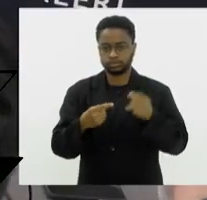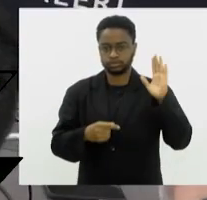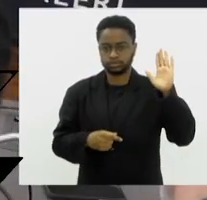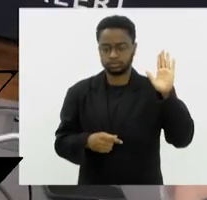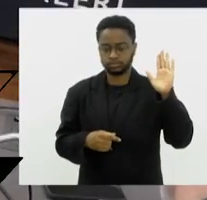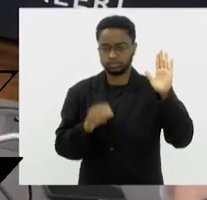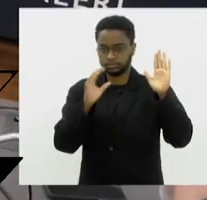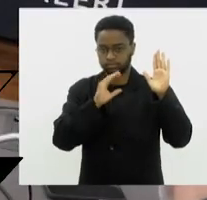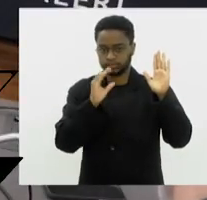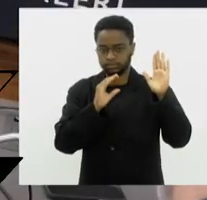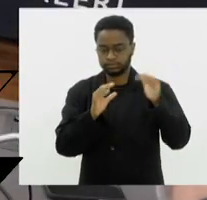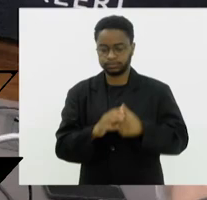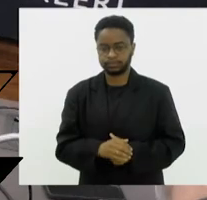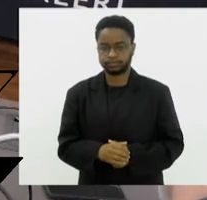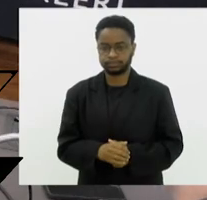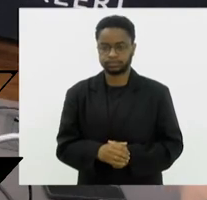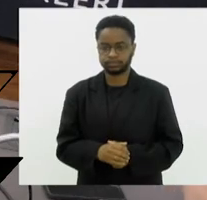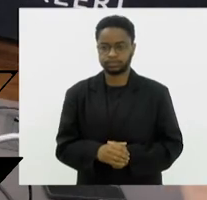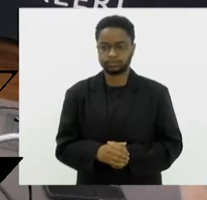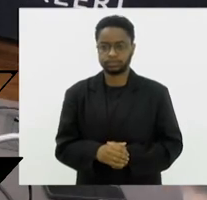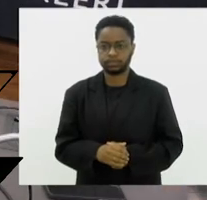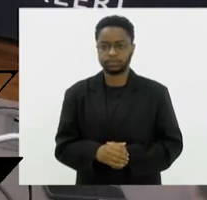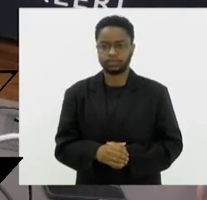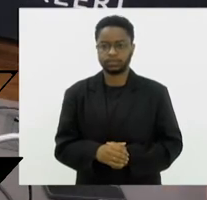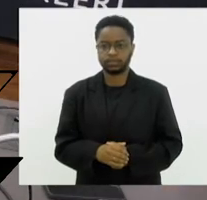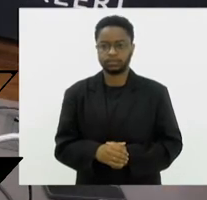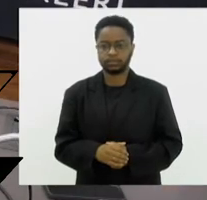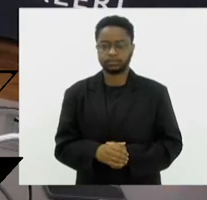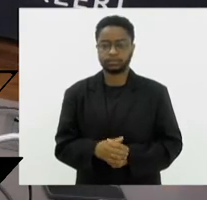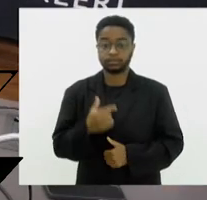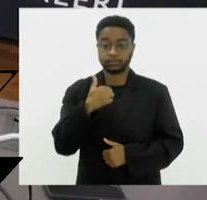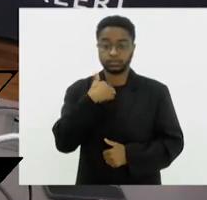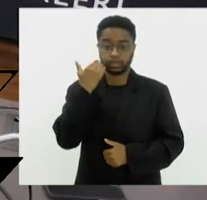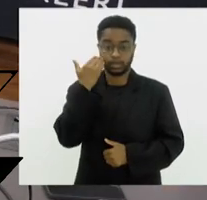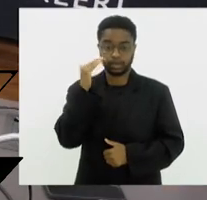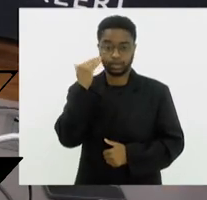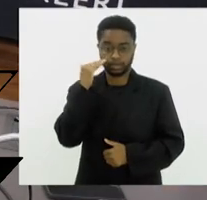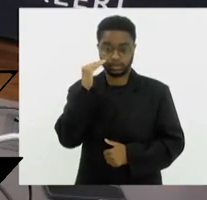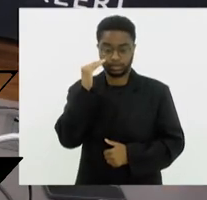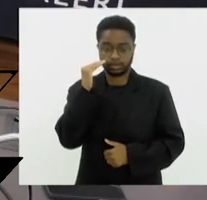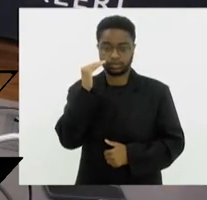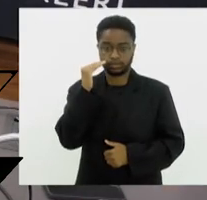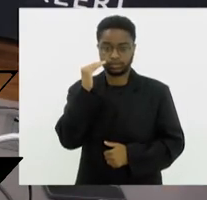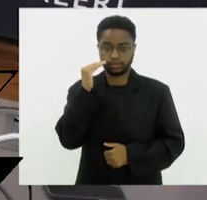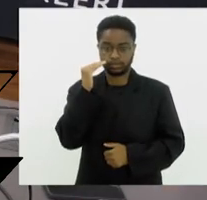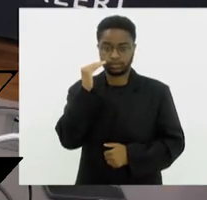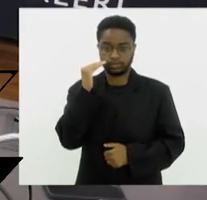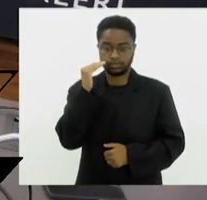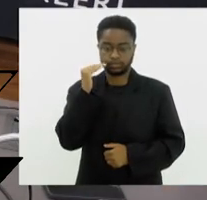rapidamente, deputado presidente. Eu entendo que